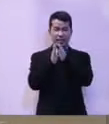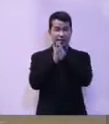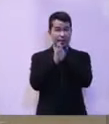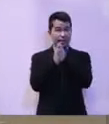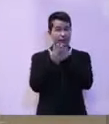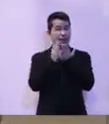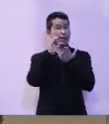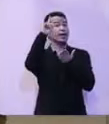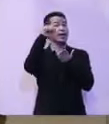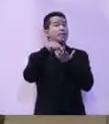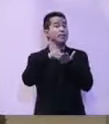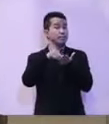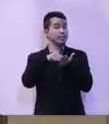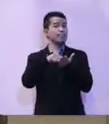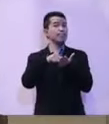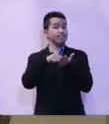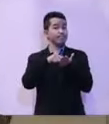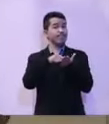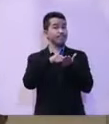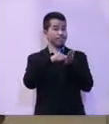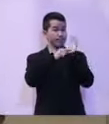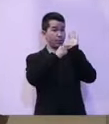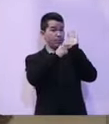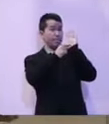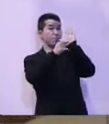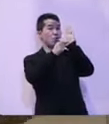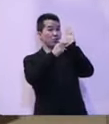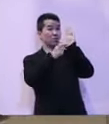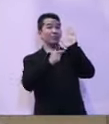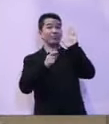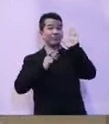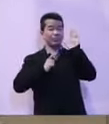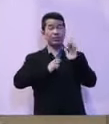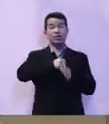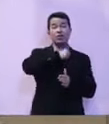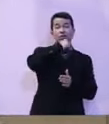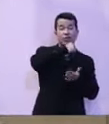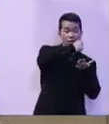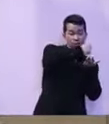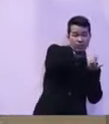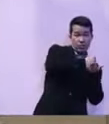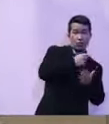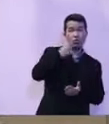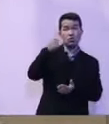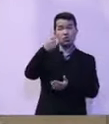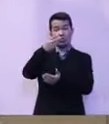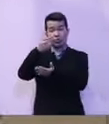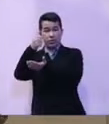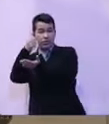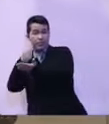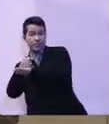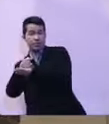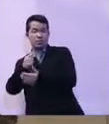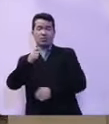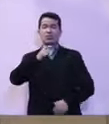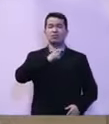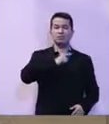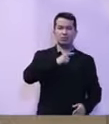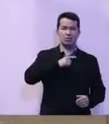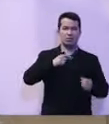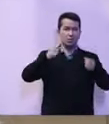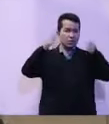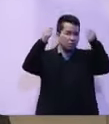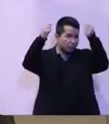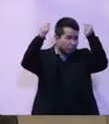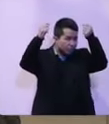de Deus, esse ensino está lá, tanto no Velho Testamento quanto no Novo. Mas me permitam usar